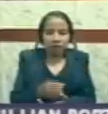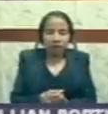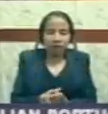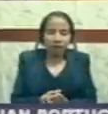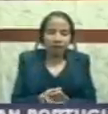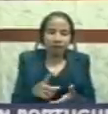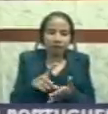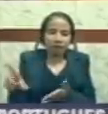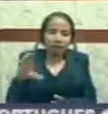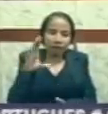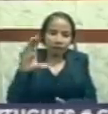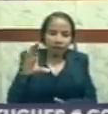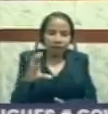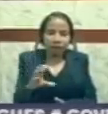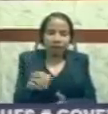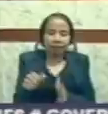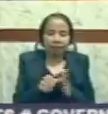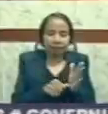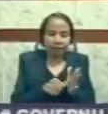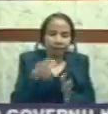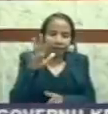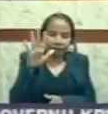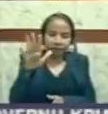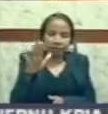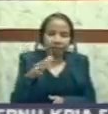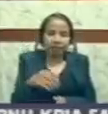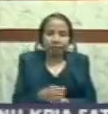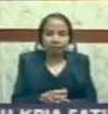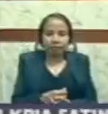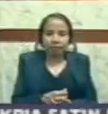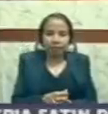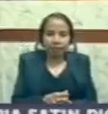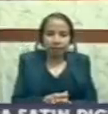A linha C do artigo 5º,